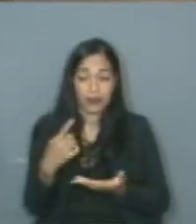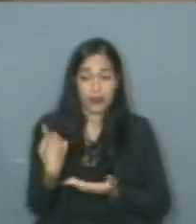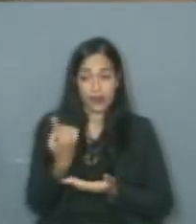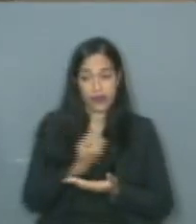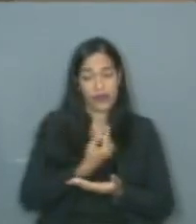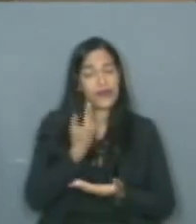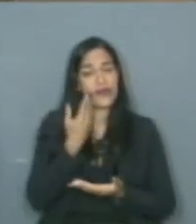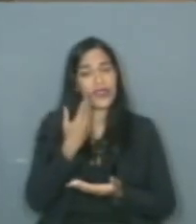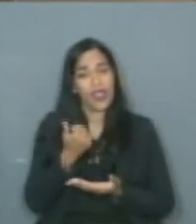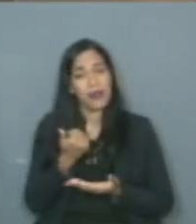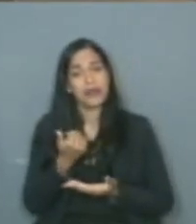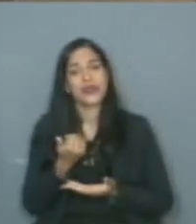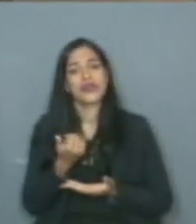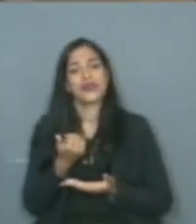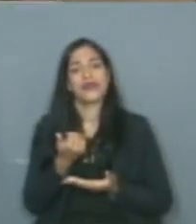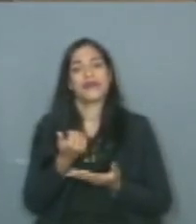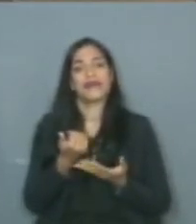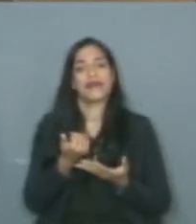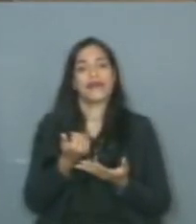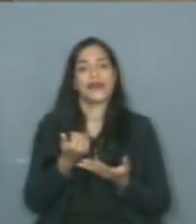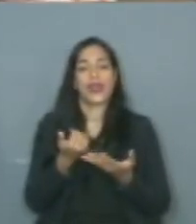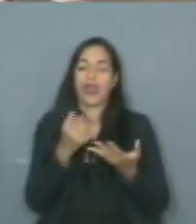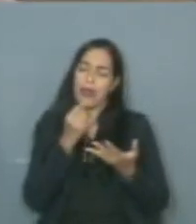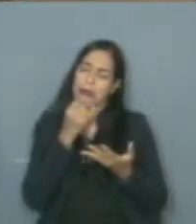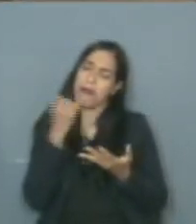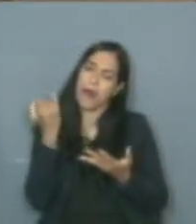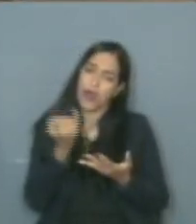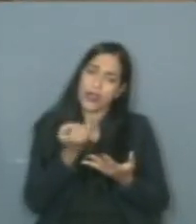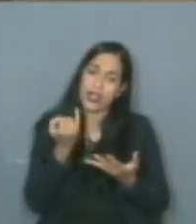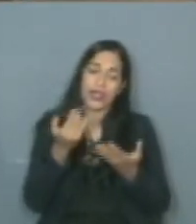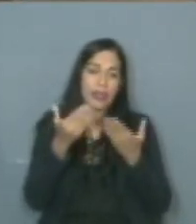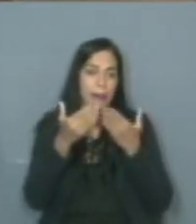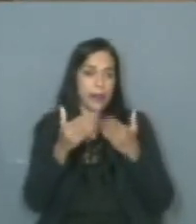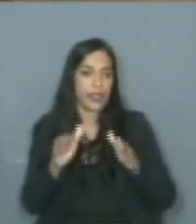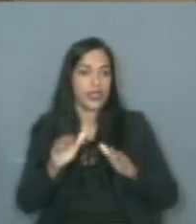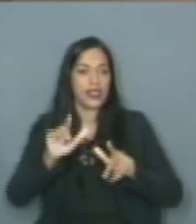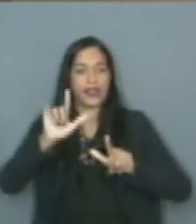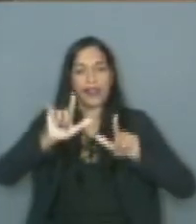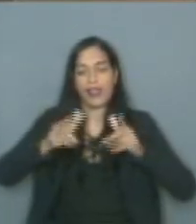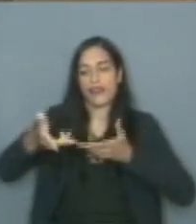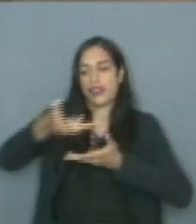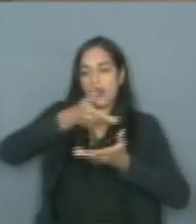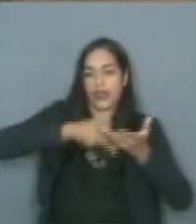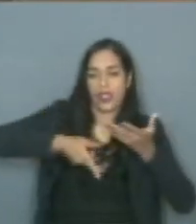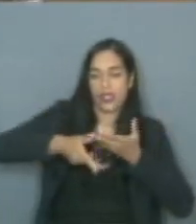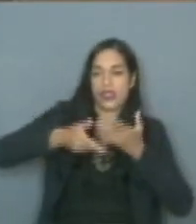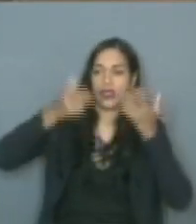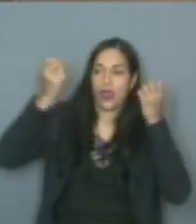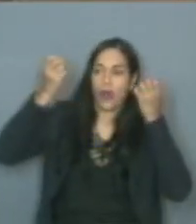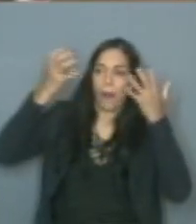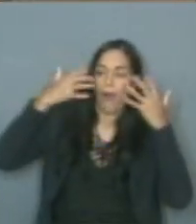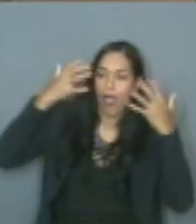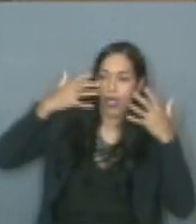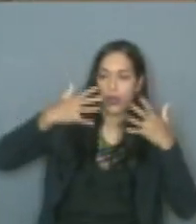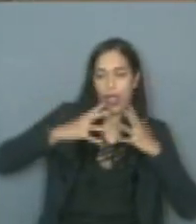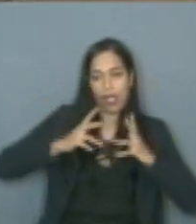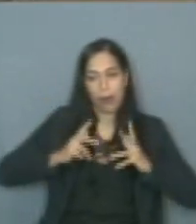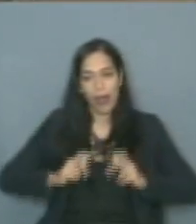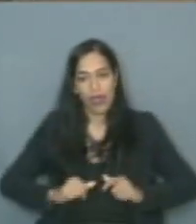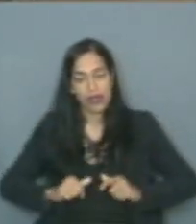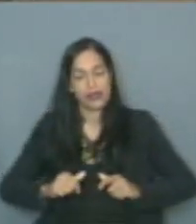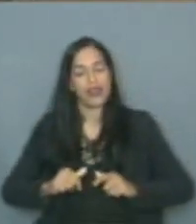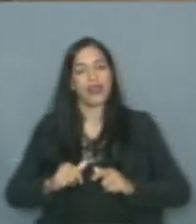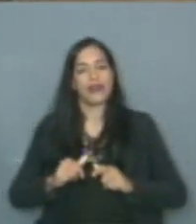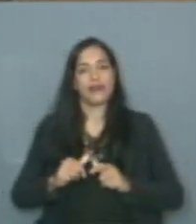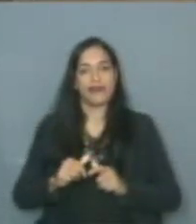que é muito abrir, dar o banho, a refeição, a televisão, a interação. Mas, por exemplo, eu queria